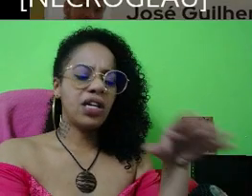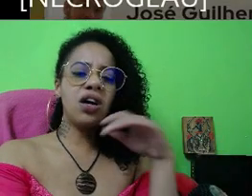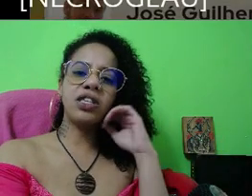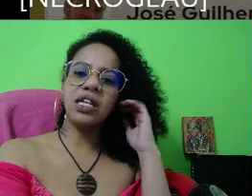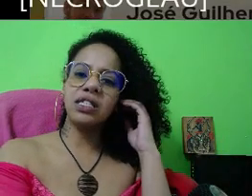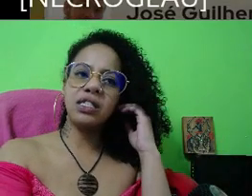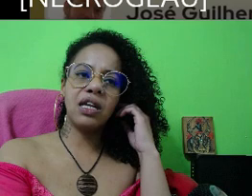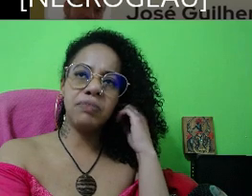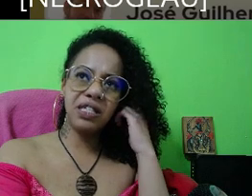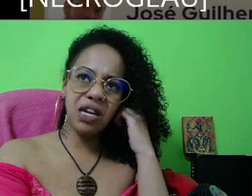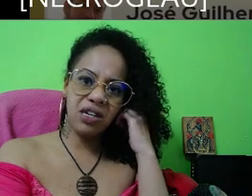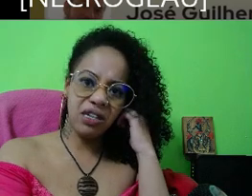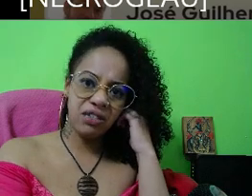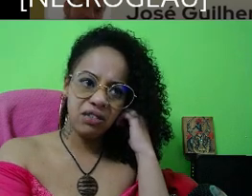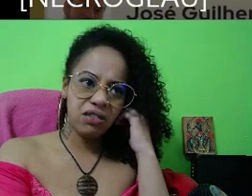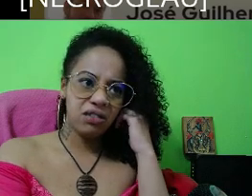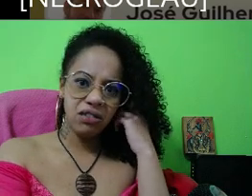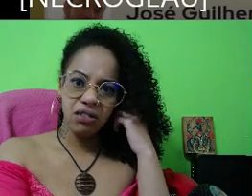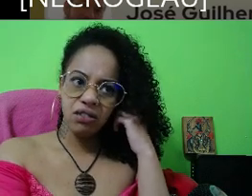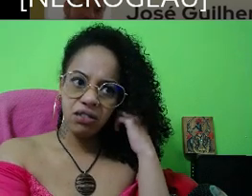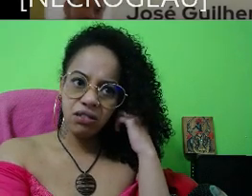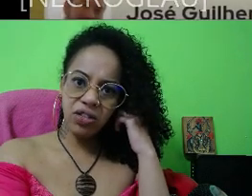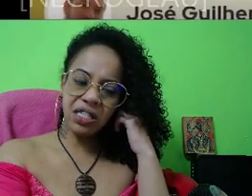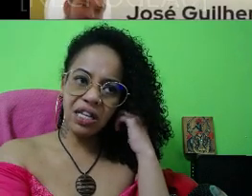que outras estrelas